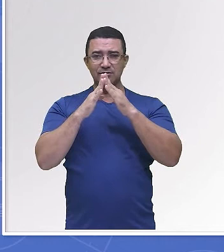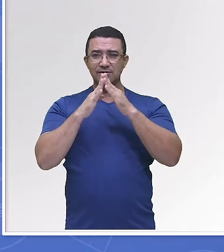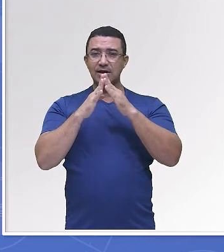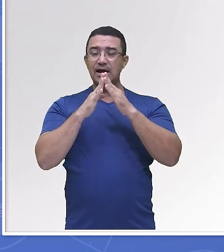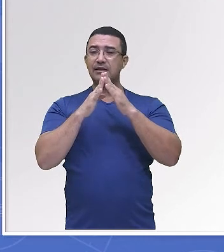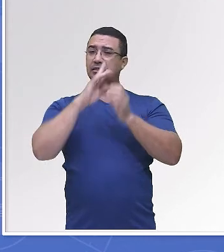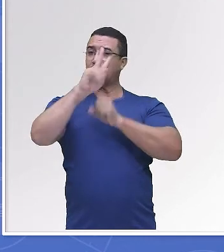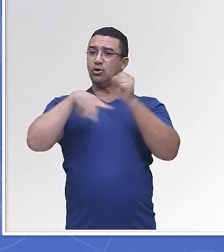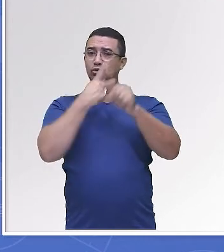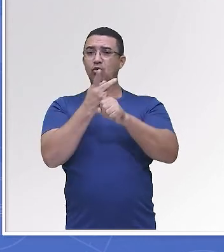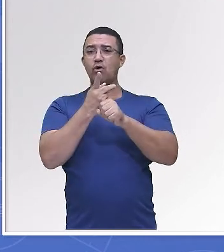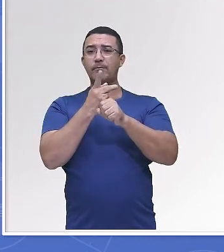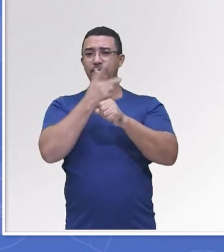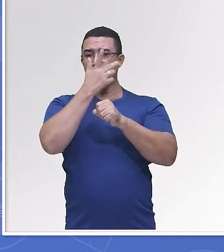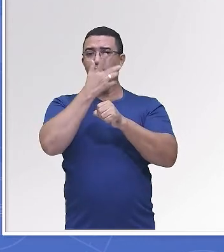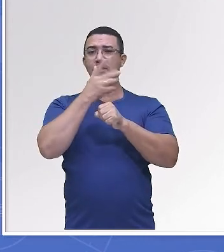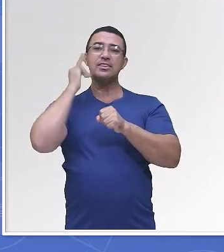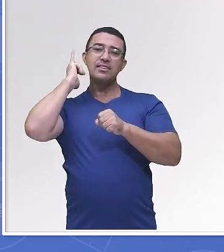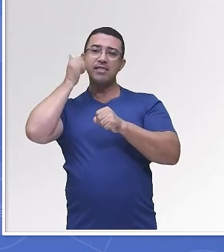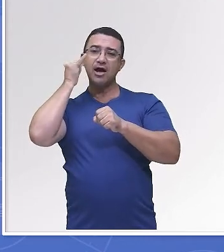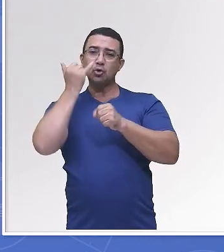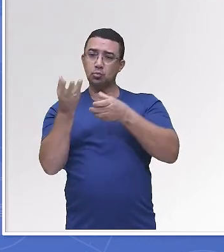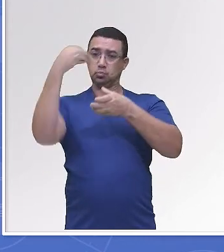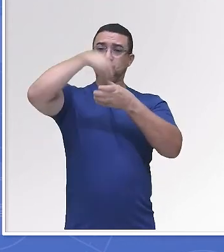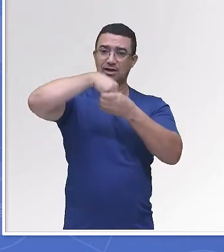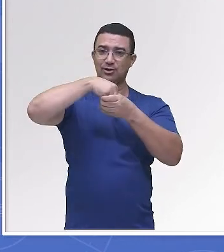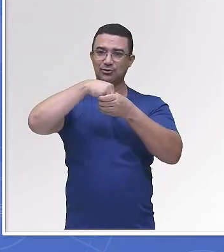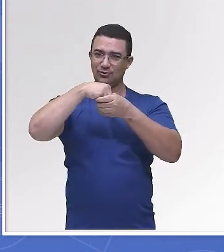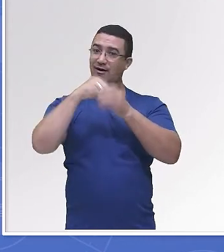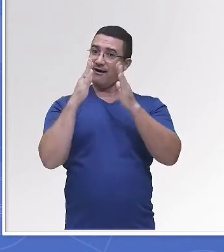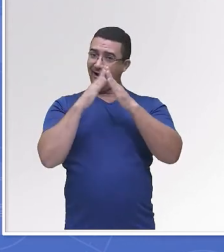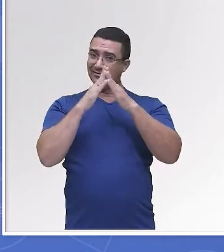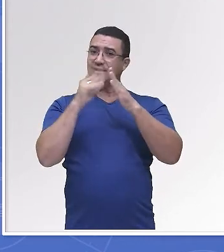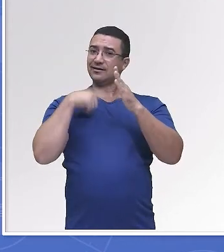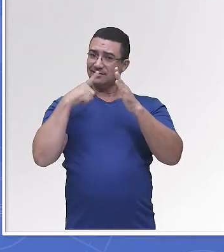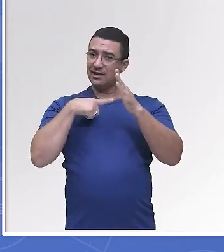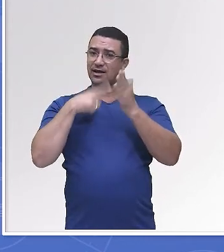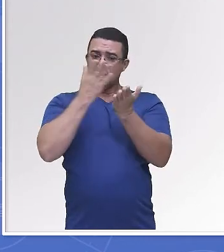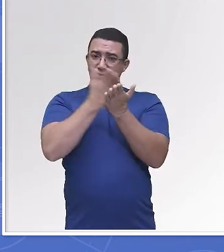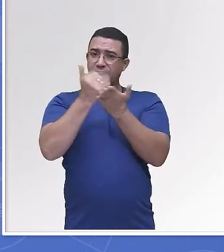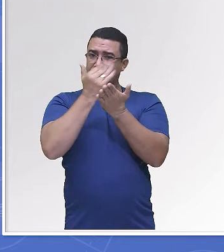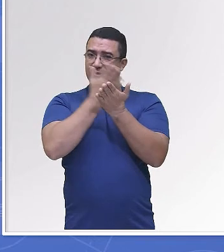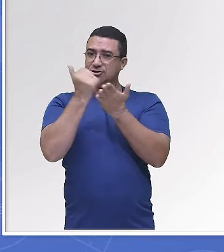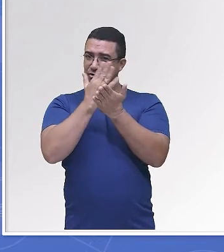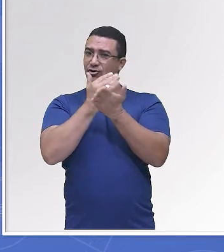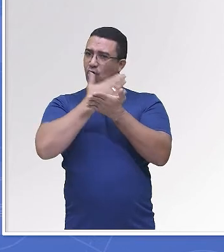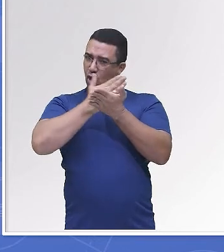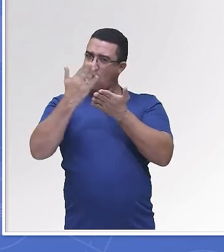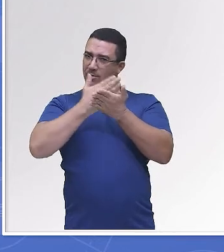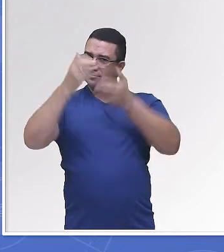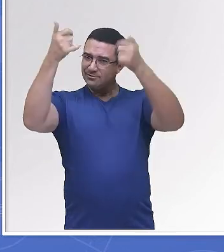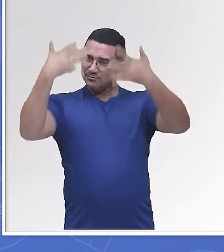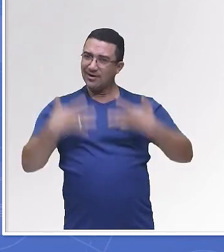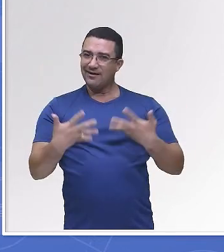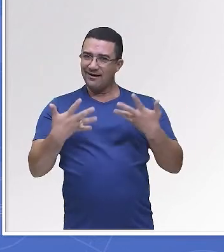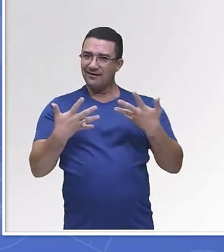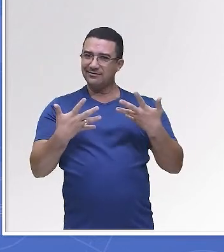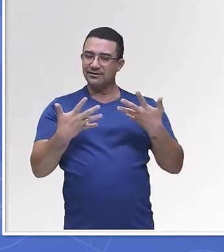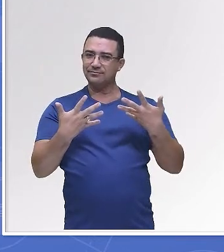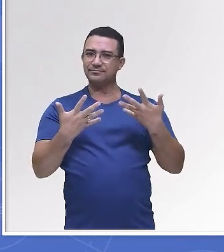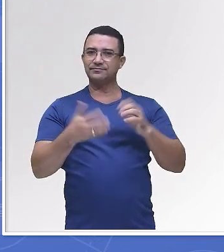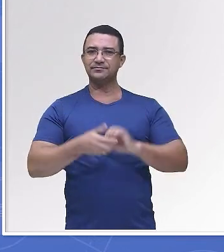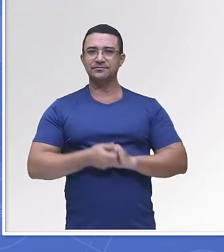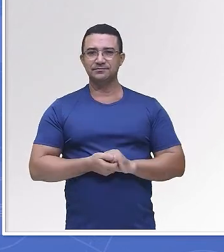da casa. E aí esta casa tem as partes que ele faz a descrição, os cômodos, né? As partes